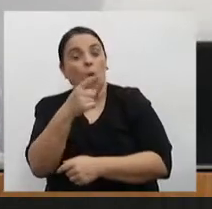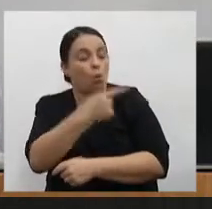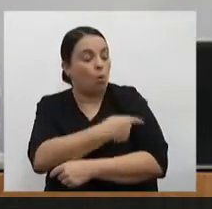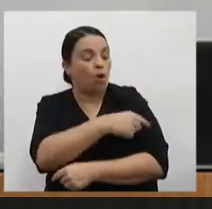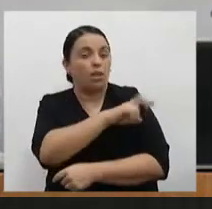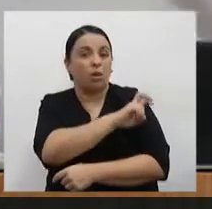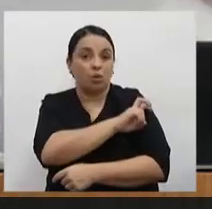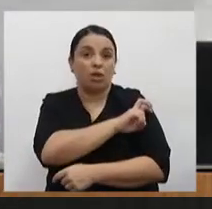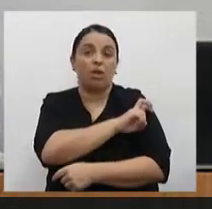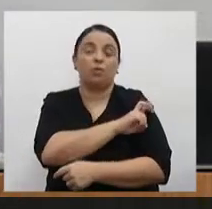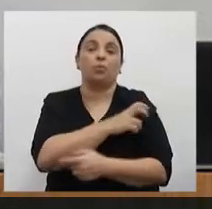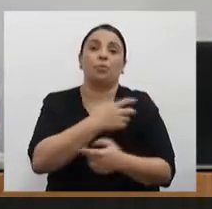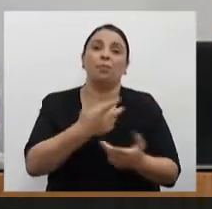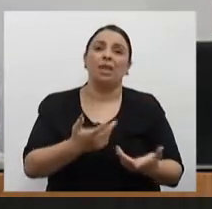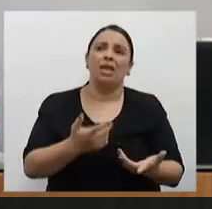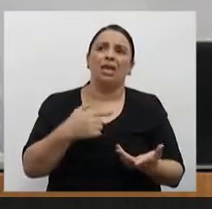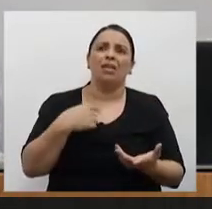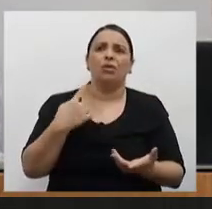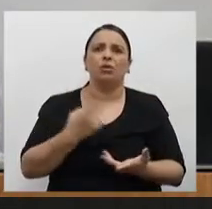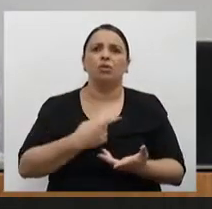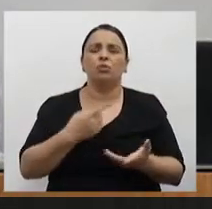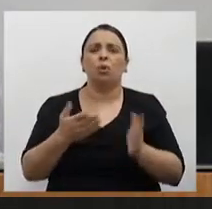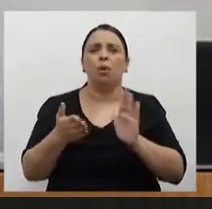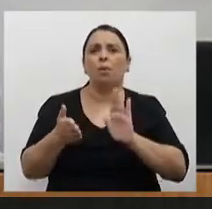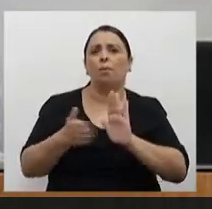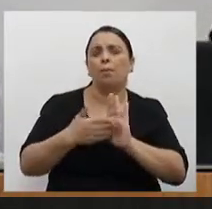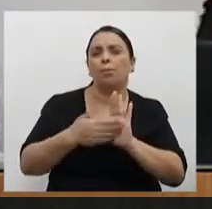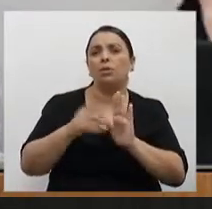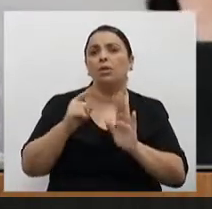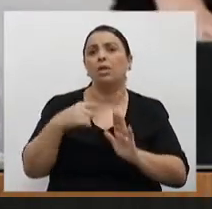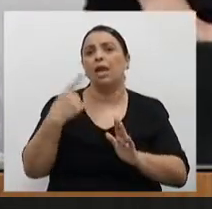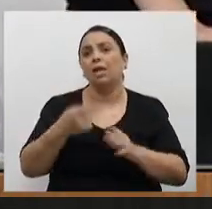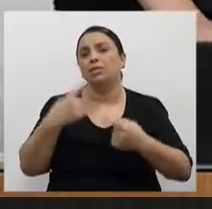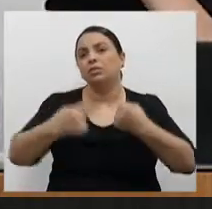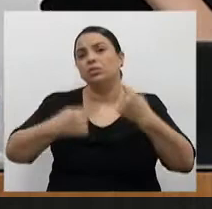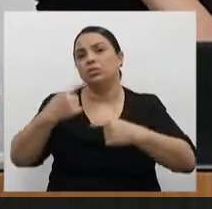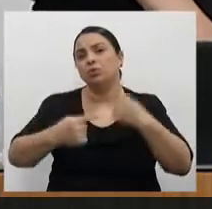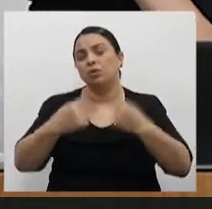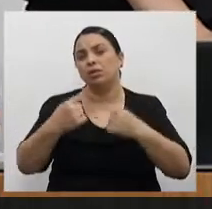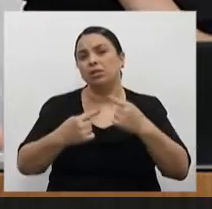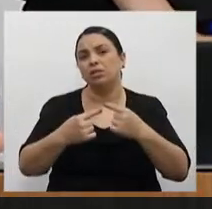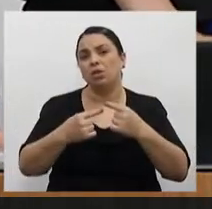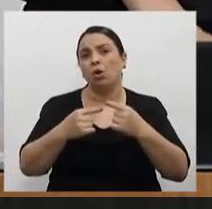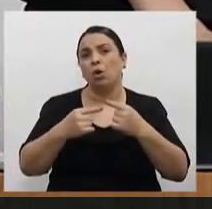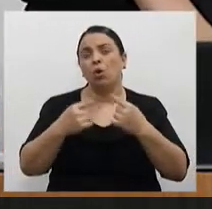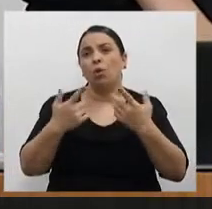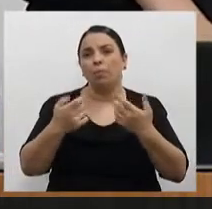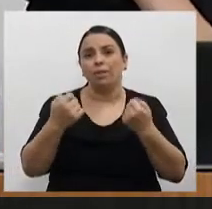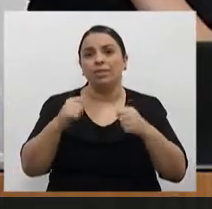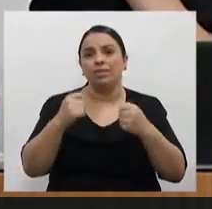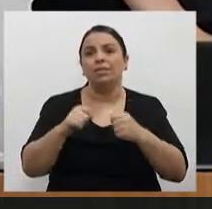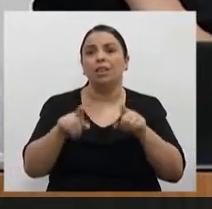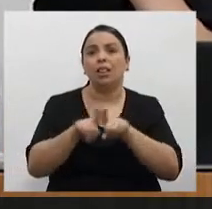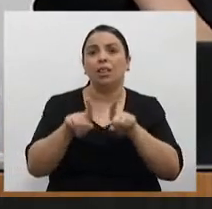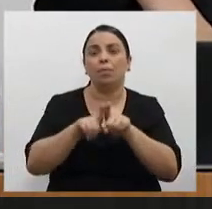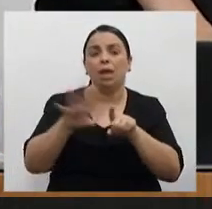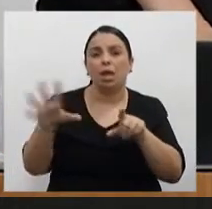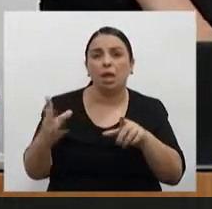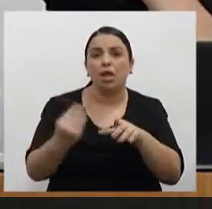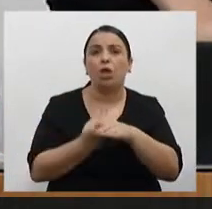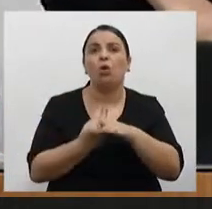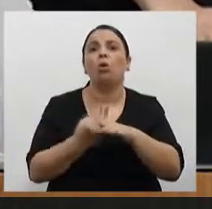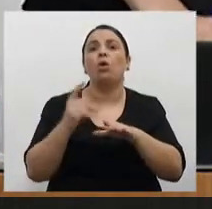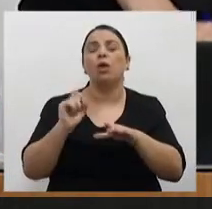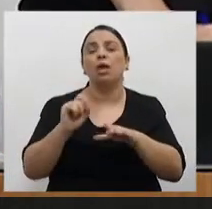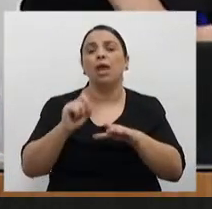aqui na comissão que seja feita pelo foco, pelo olhar da educação especial. Afinal de contas, nós temos aí um número